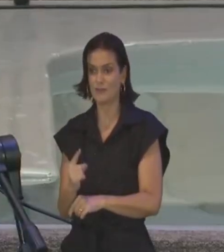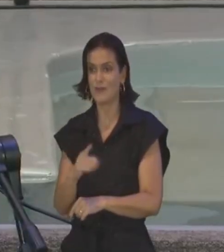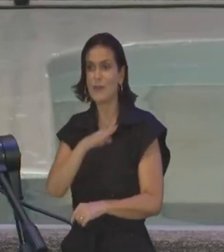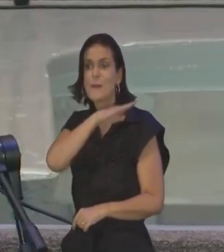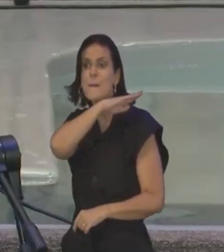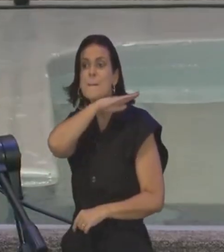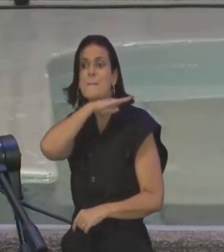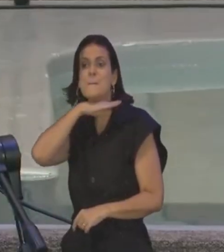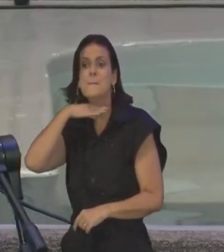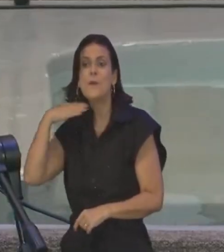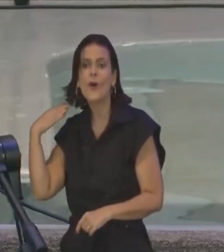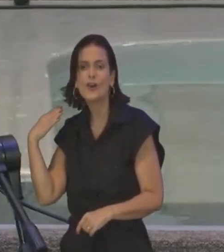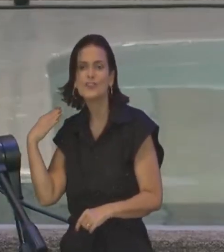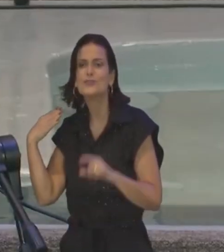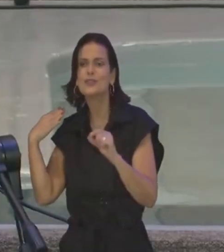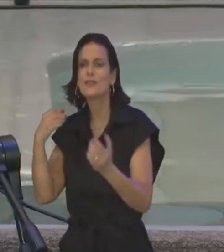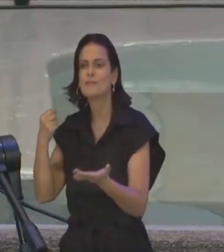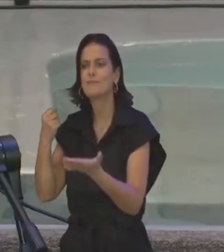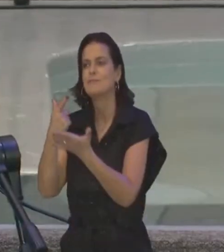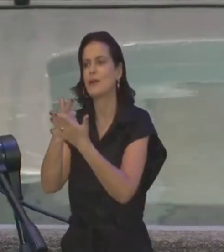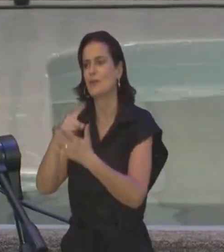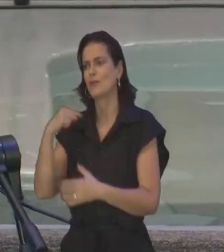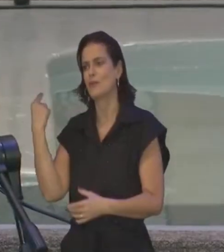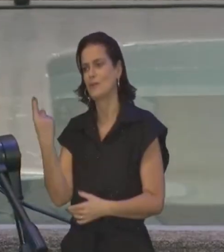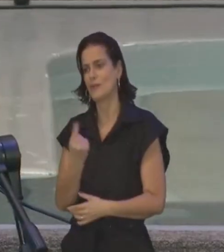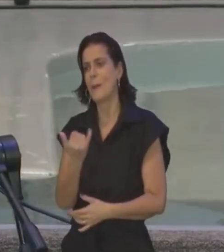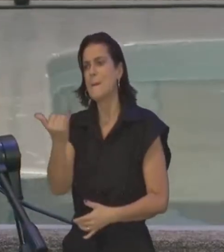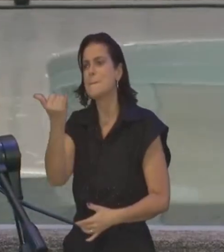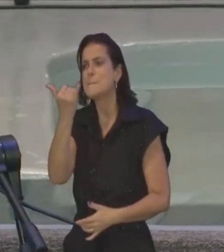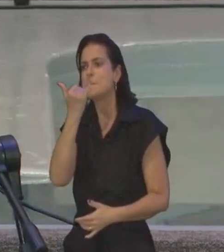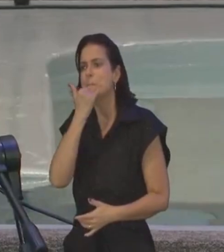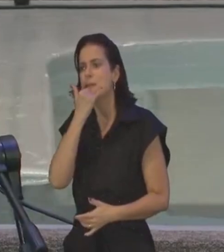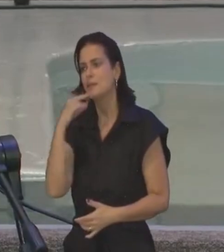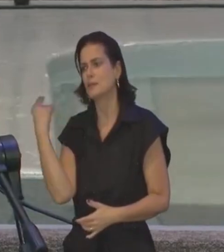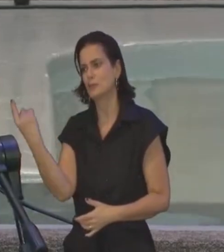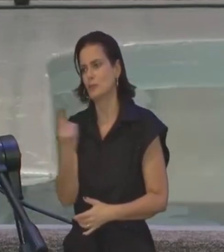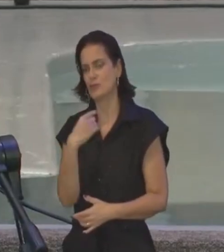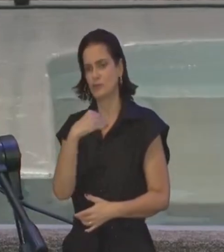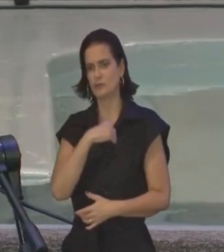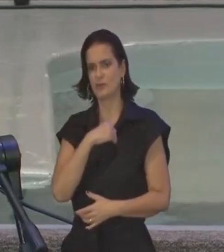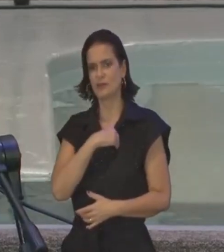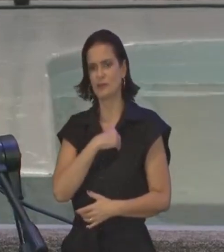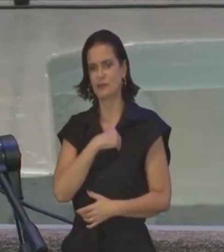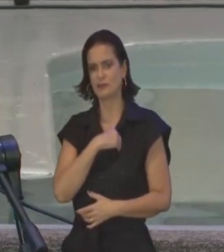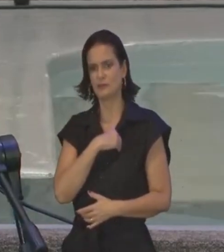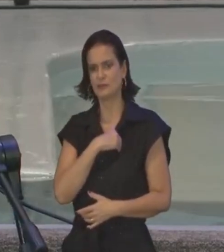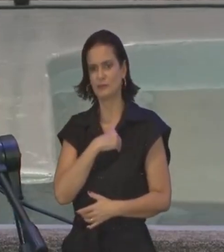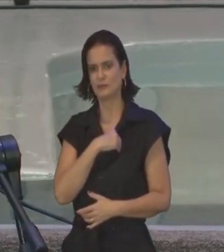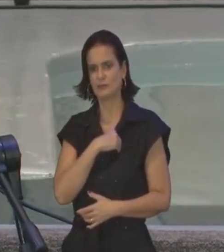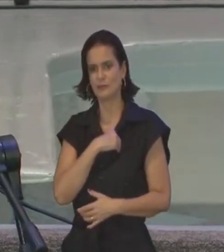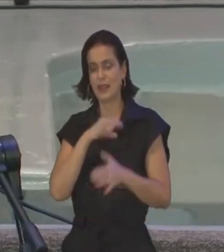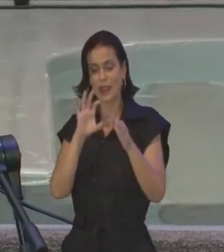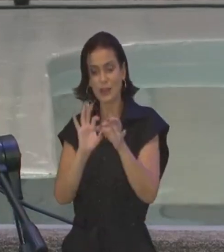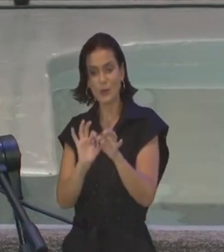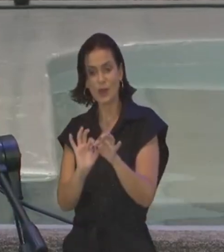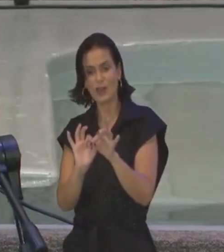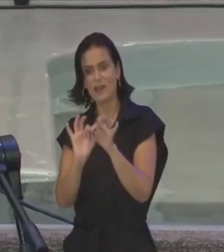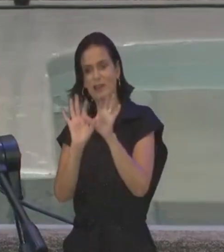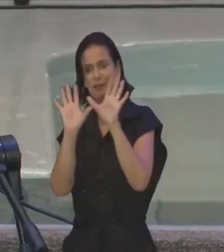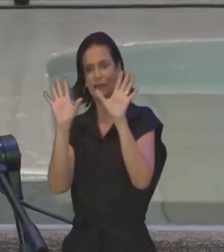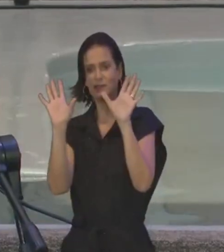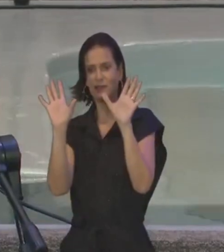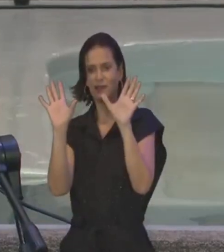foi suficiente para perdão dos nossos pecados, e para nos livrar